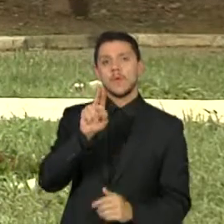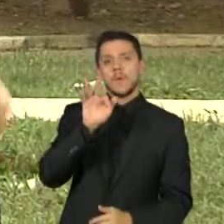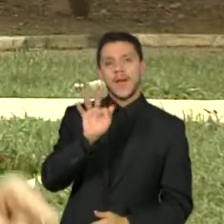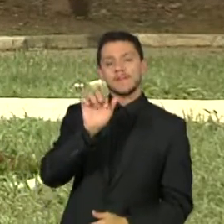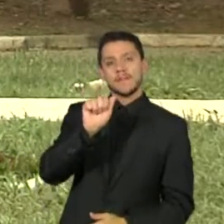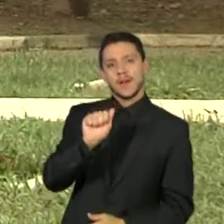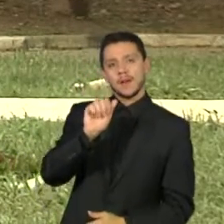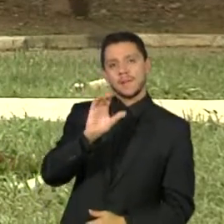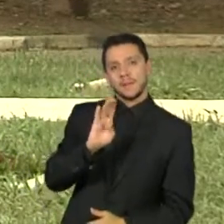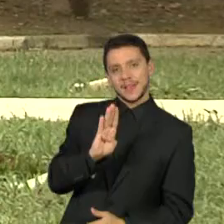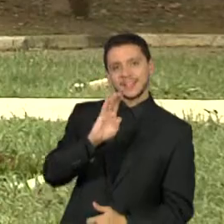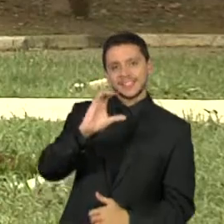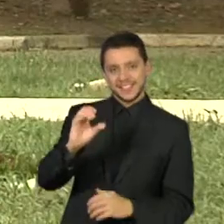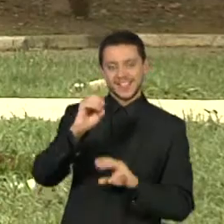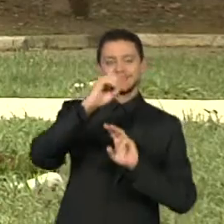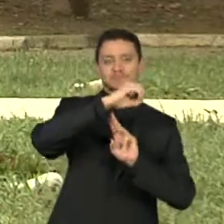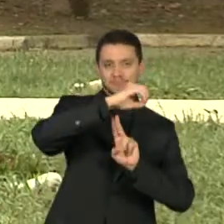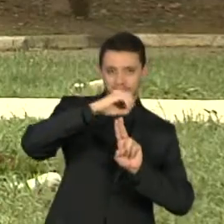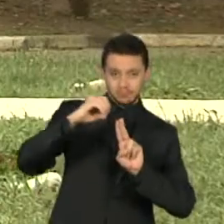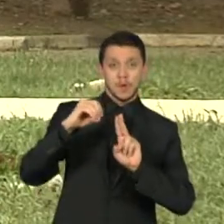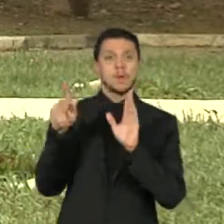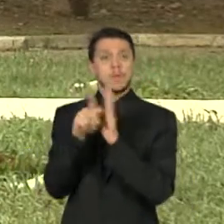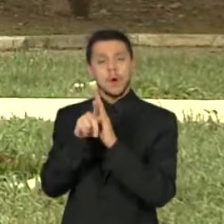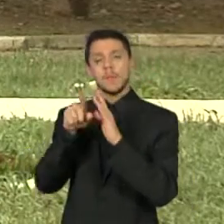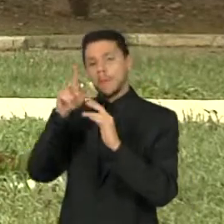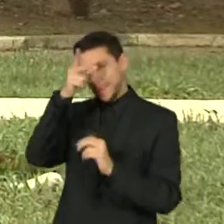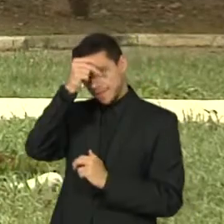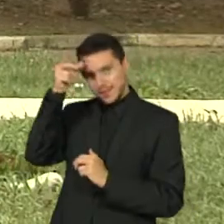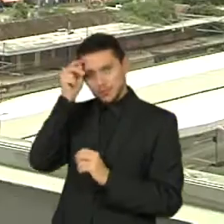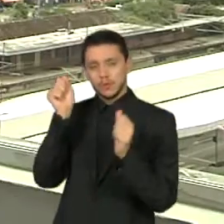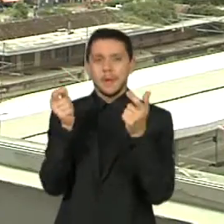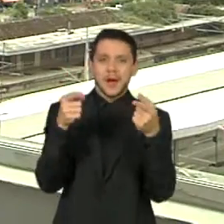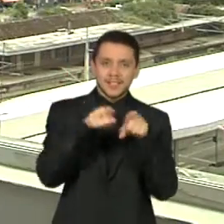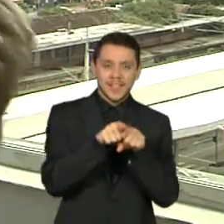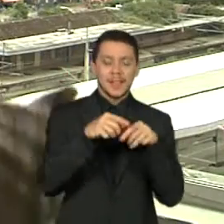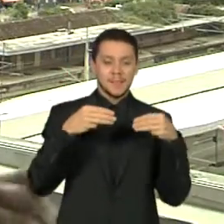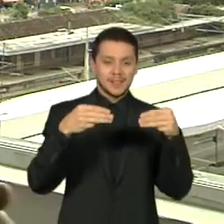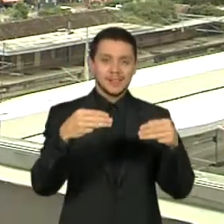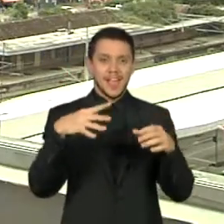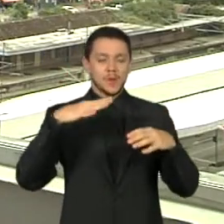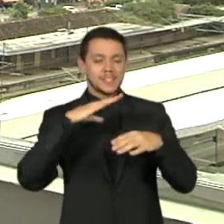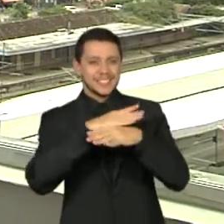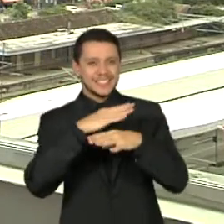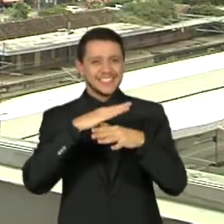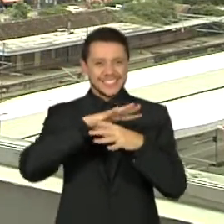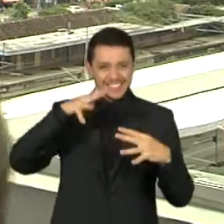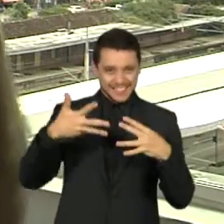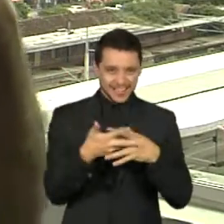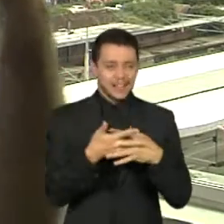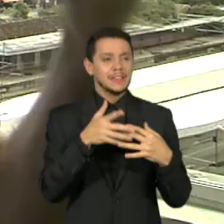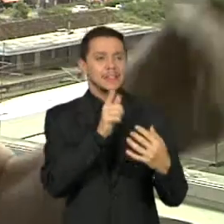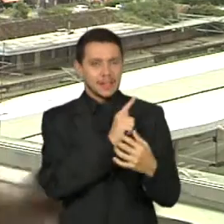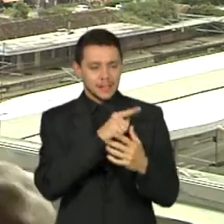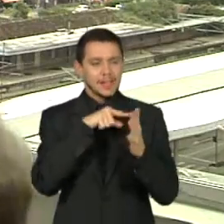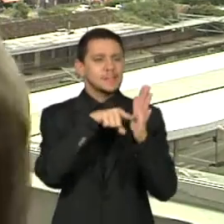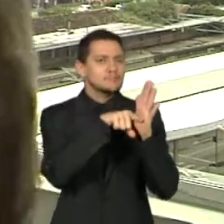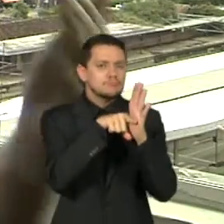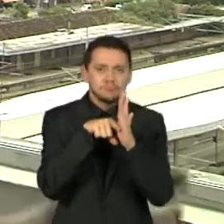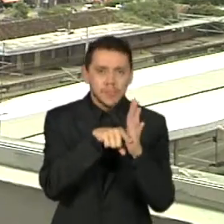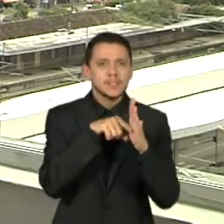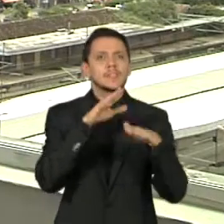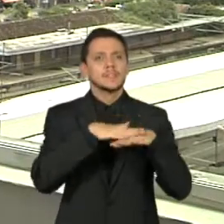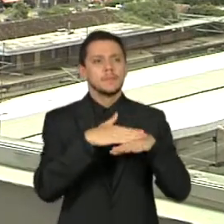encomendado pela própria Prefeitura em parceria com o Ministério da Cidadania. A Defesa Civil começou